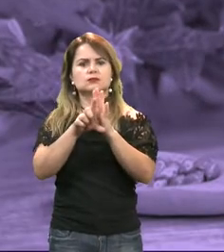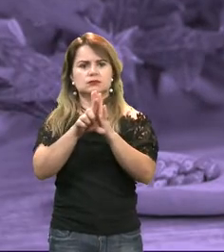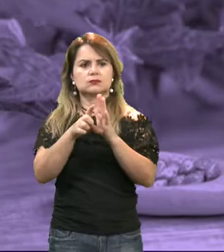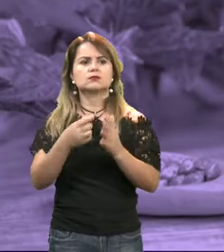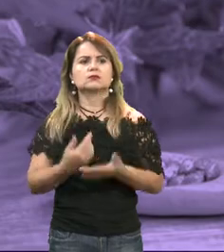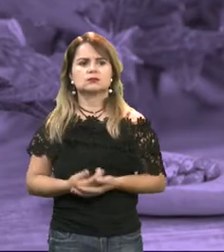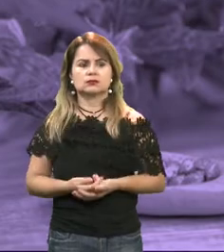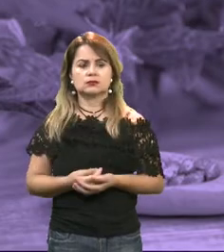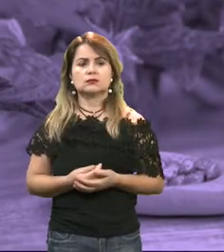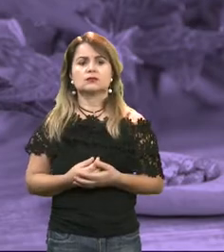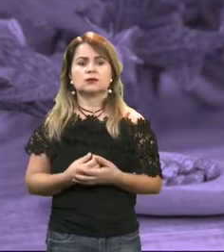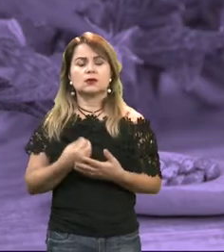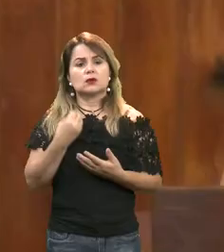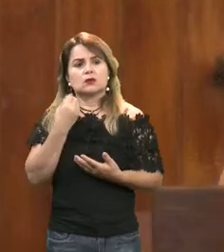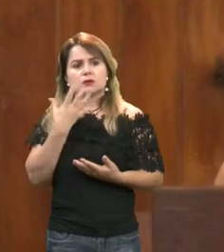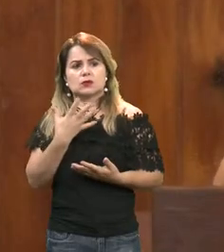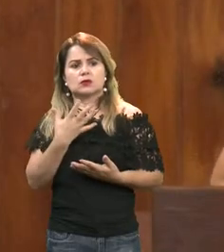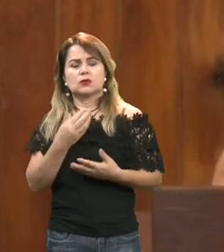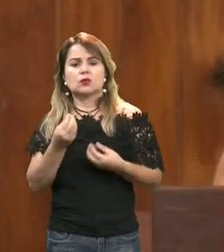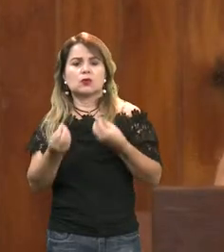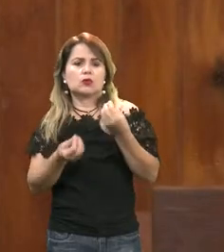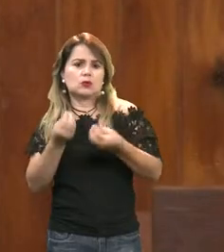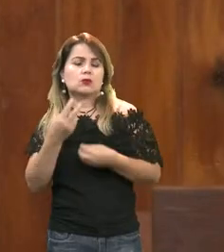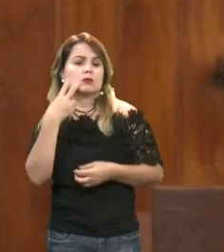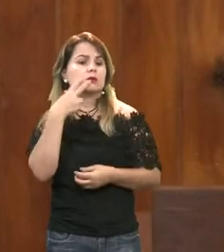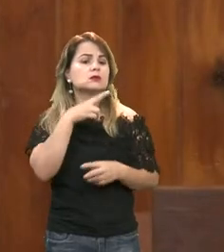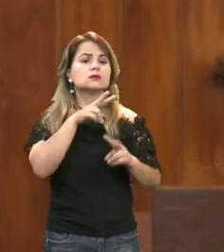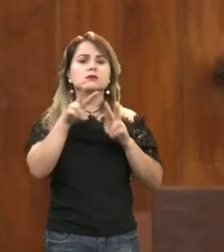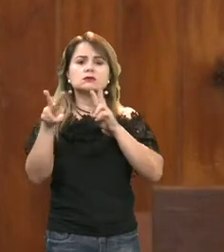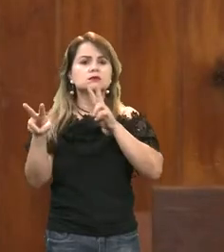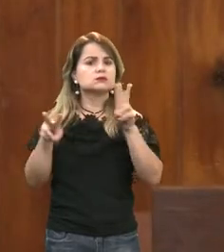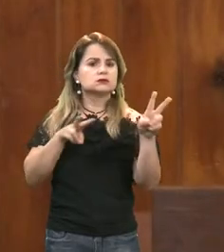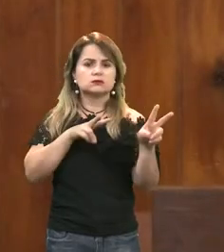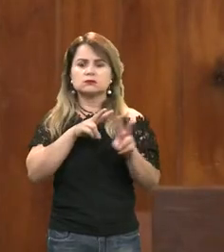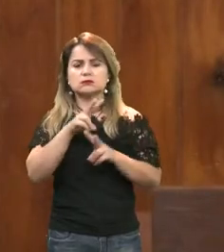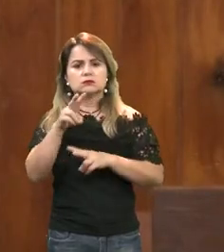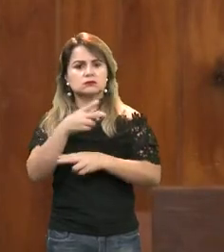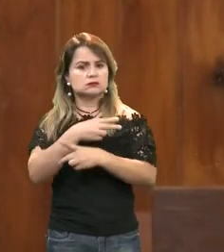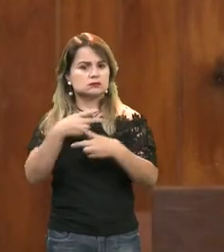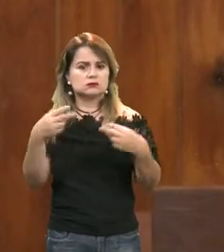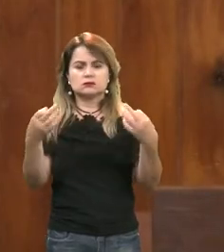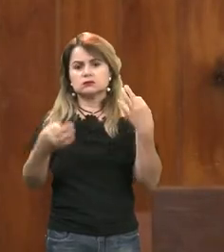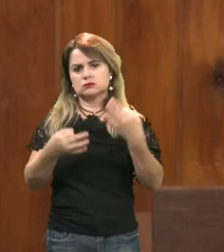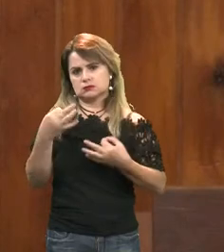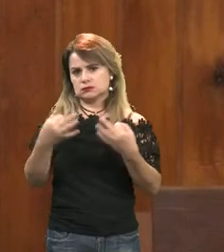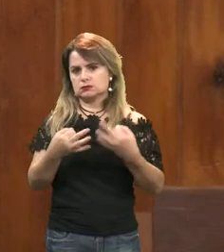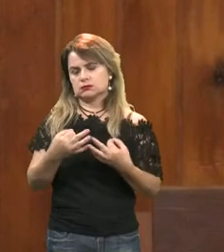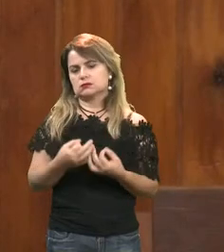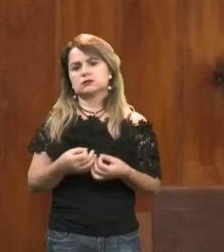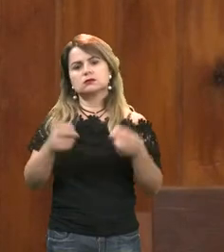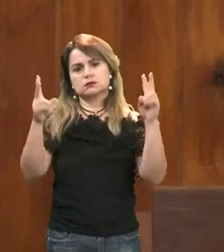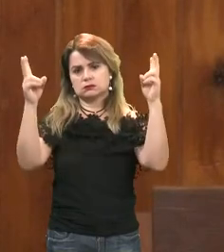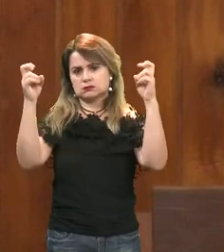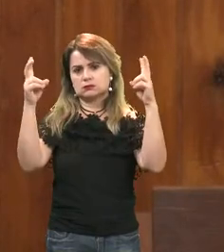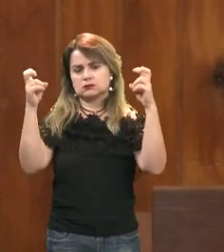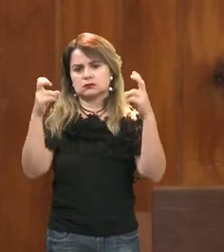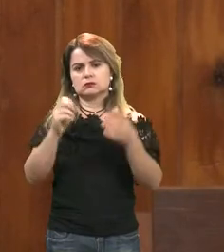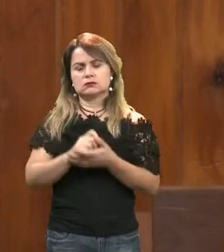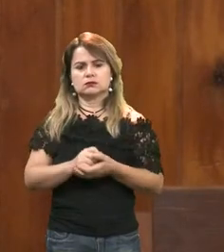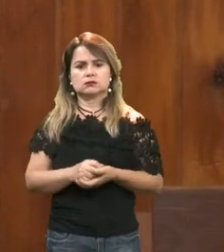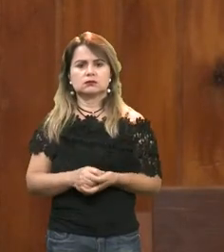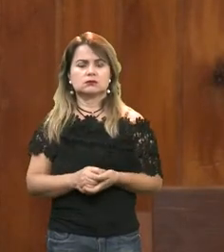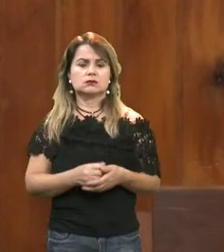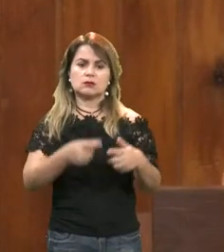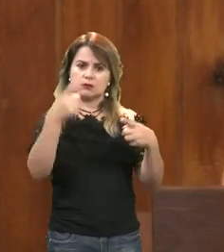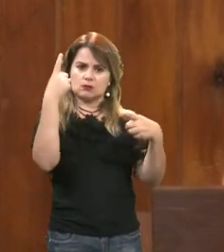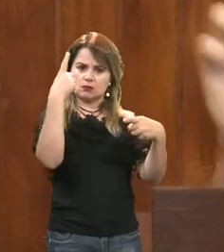Bom, qual é o nosso cenário jurídico atual? Abre aspas. Ficam